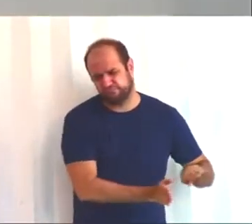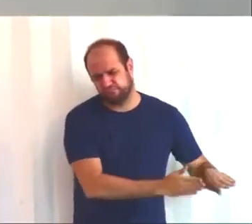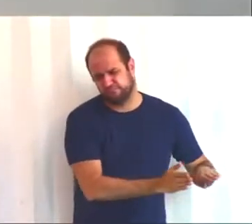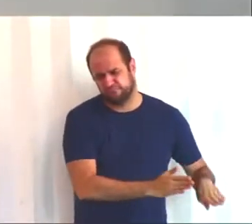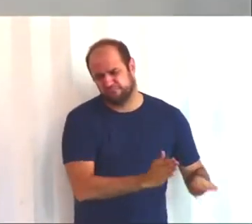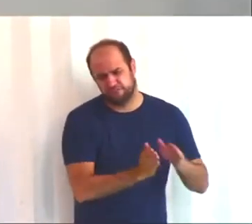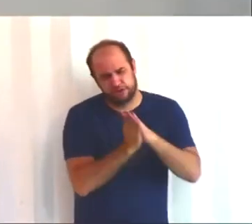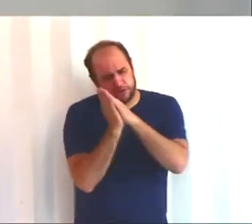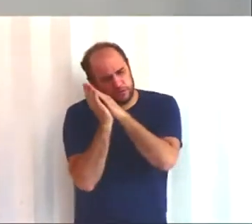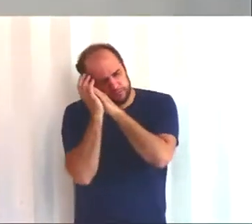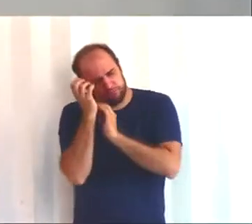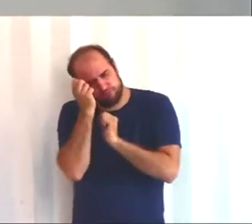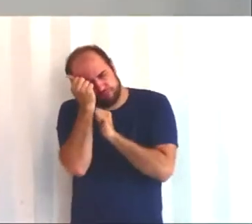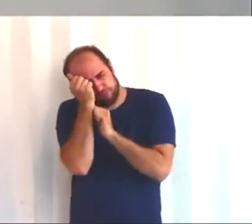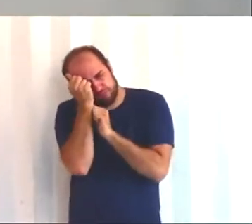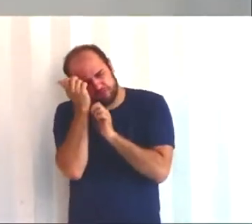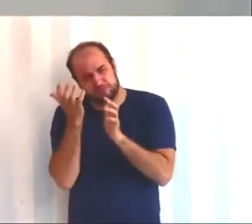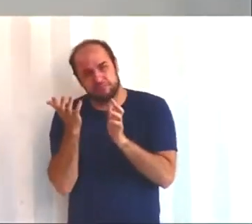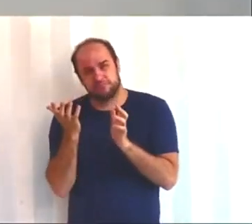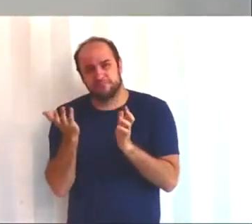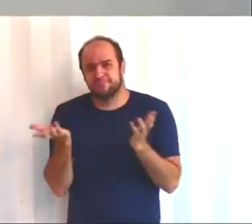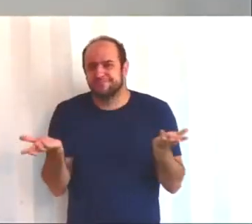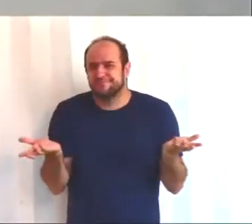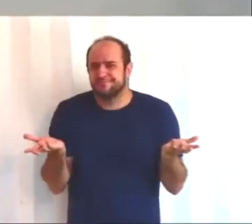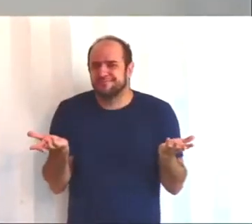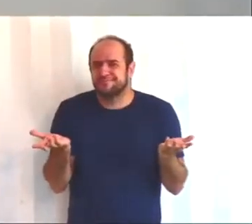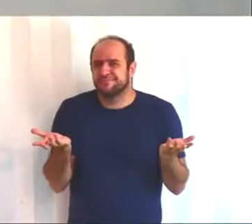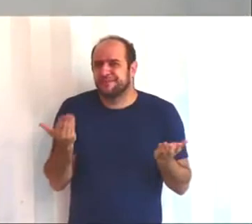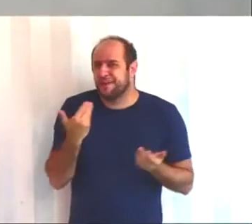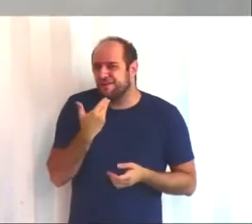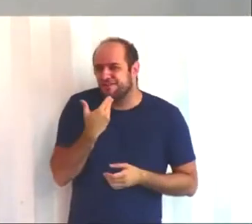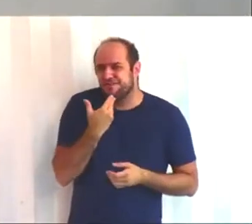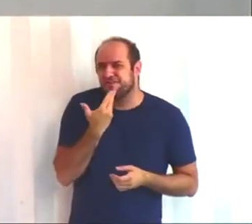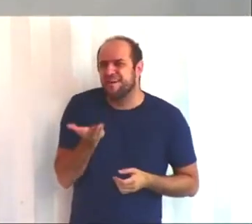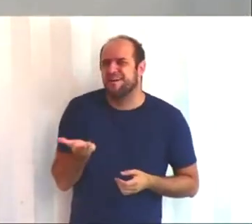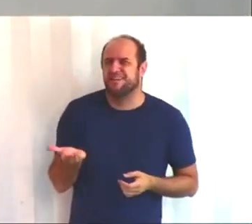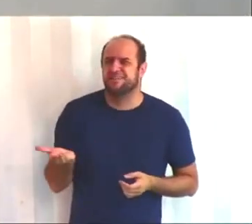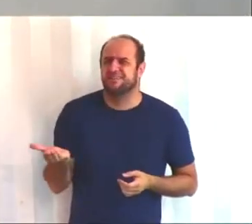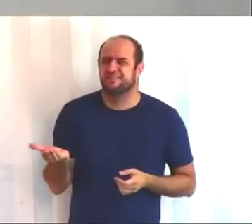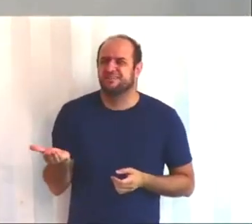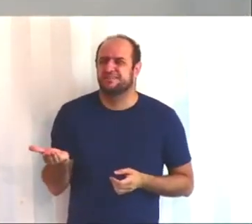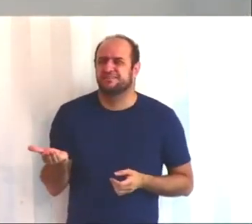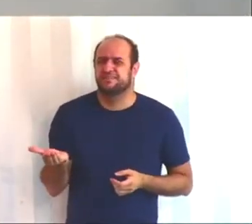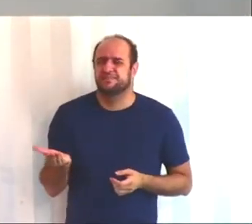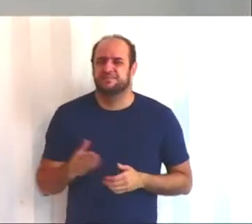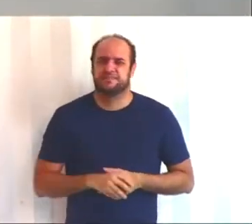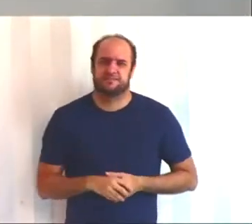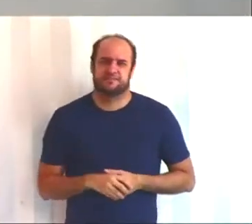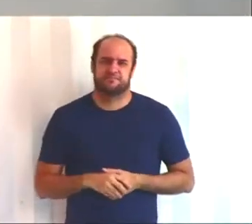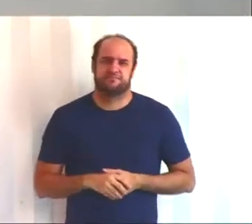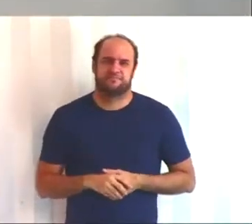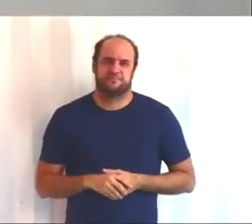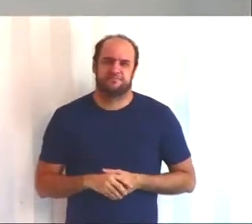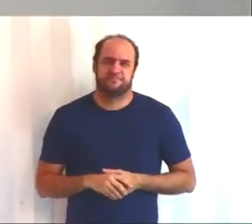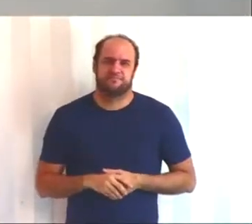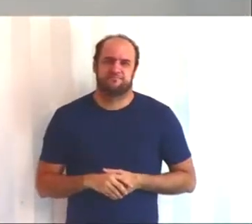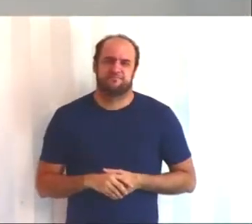para cá. A gente resolve fácil nossa relação com Deus. A gente não crê que Ele cumpre. as suas promessas.